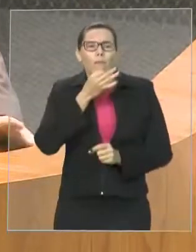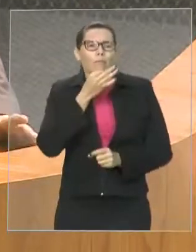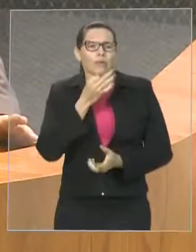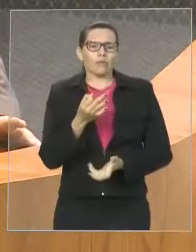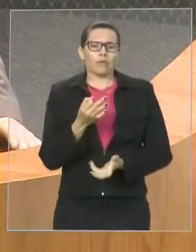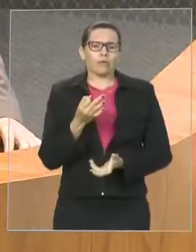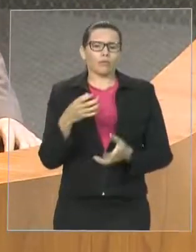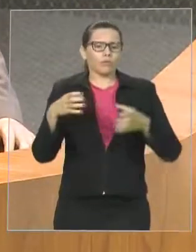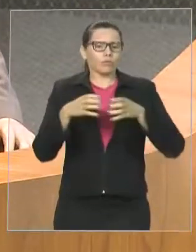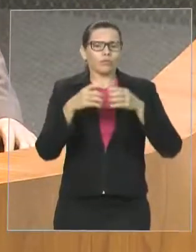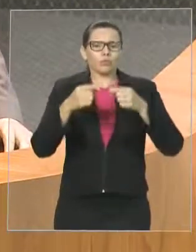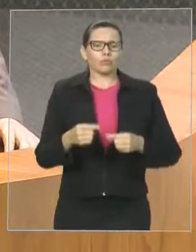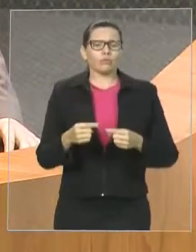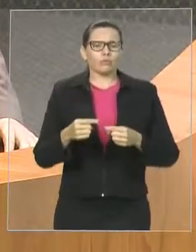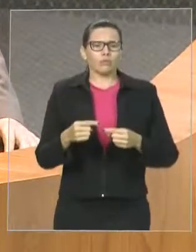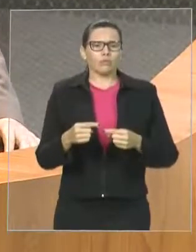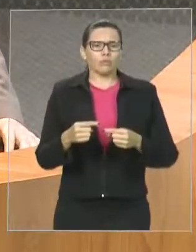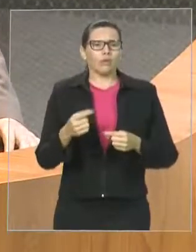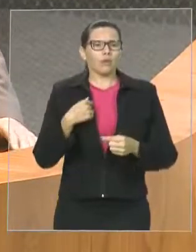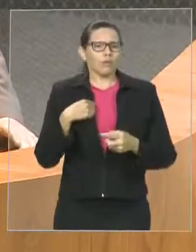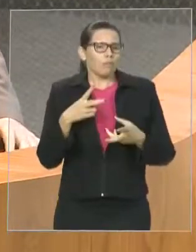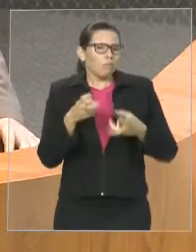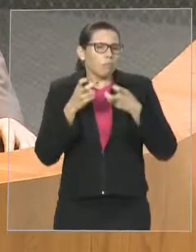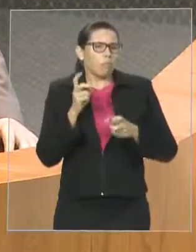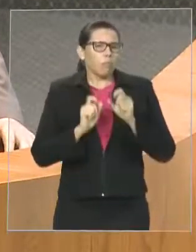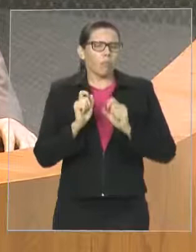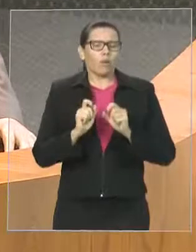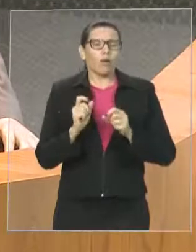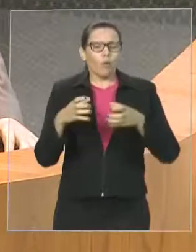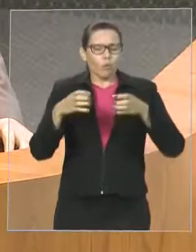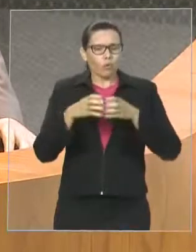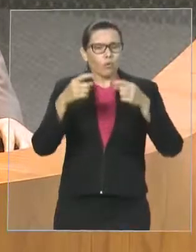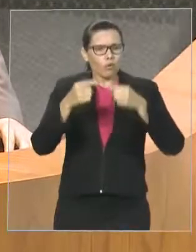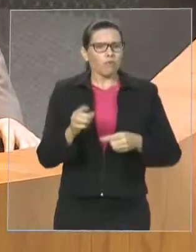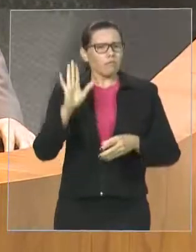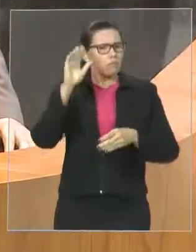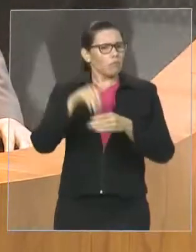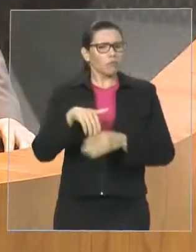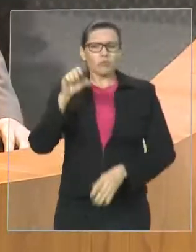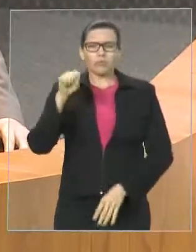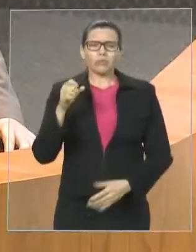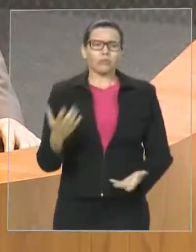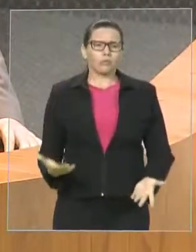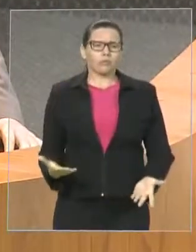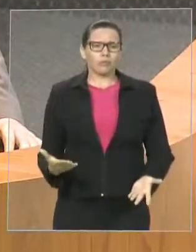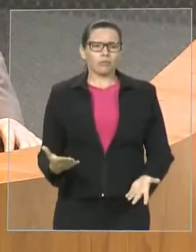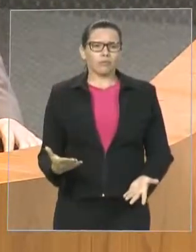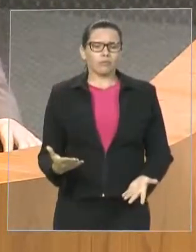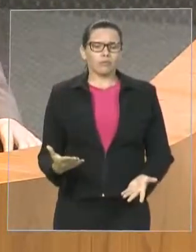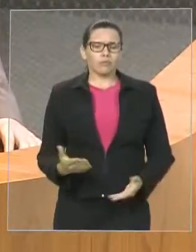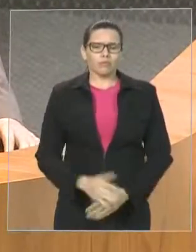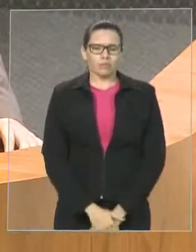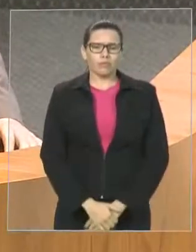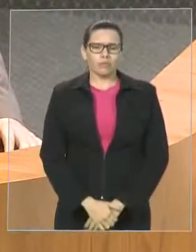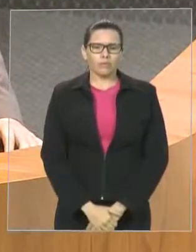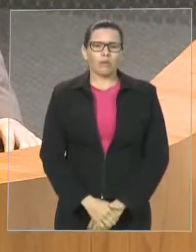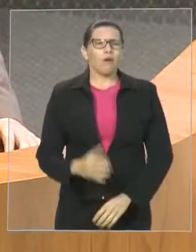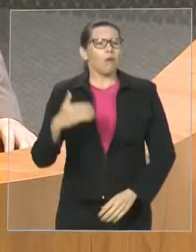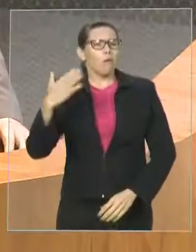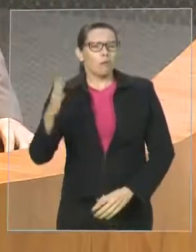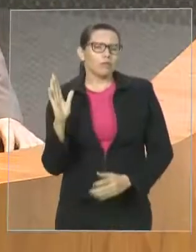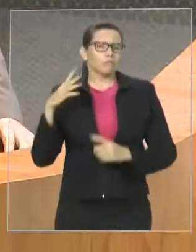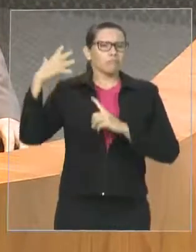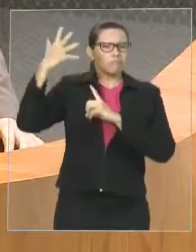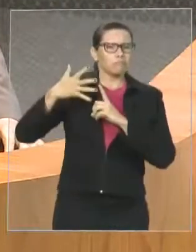oposição foi a favor de tudo. Então, realmente, é muito estranho quando há esse tipo de